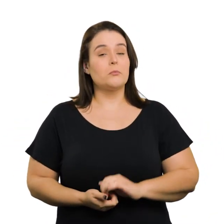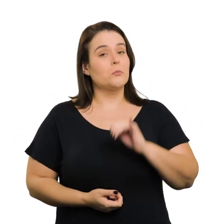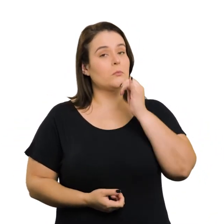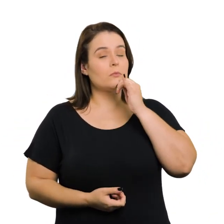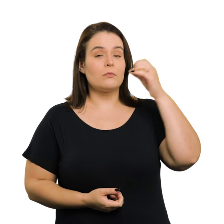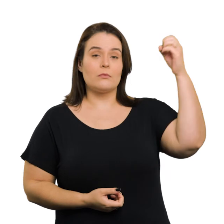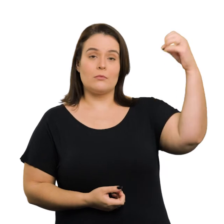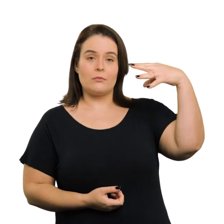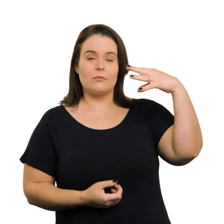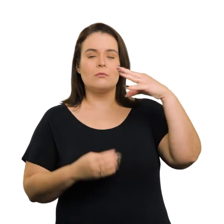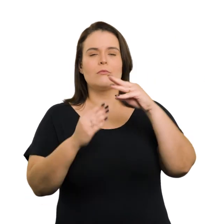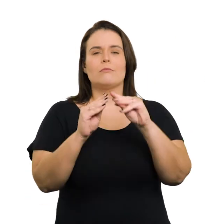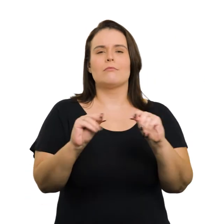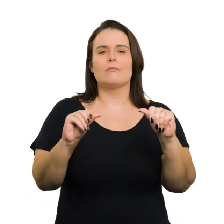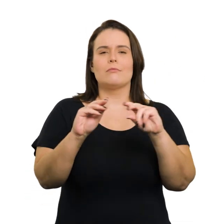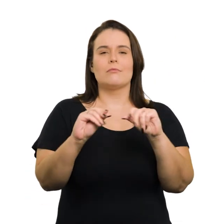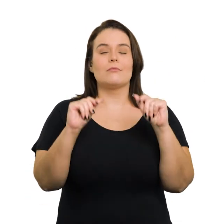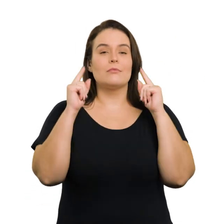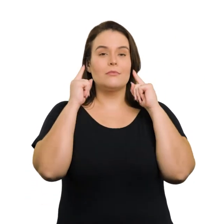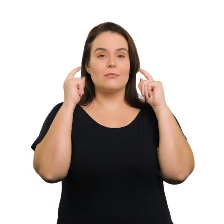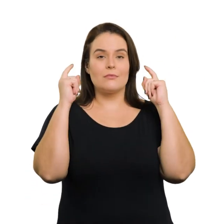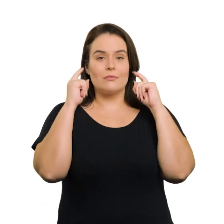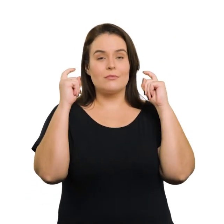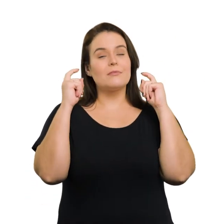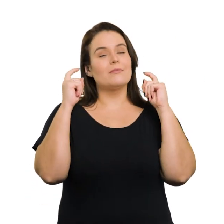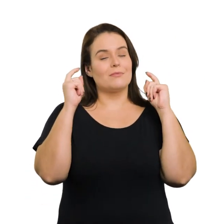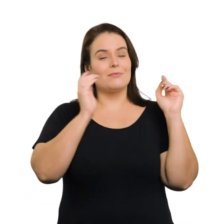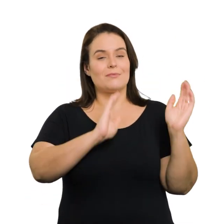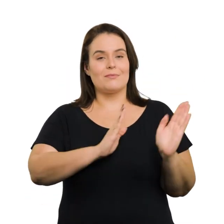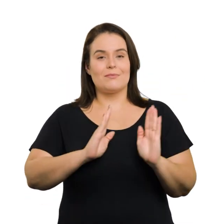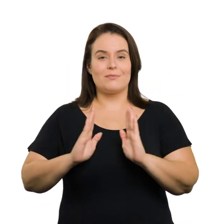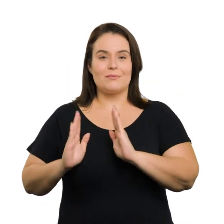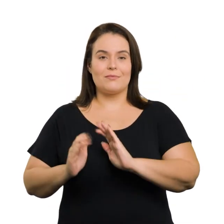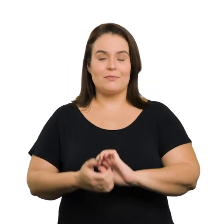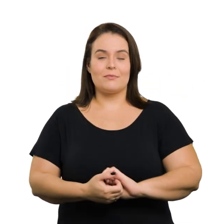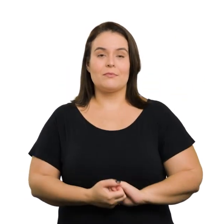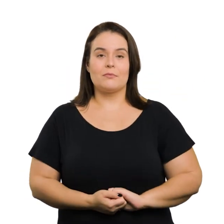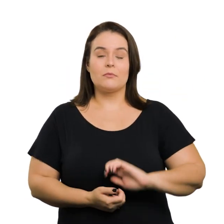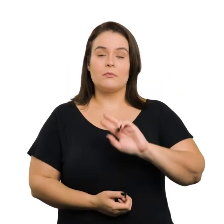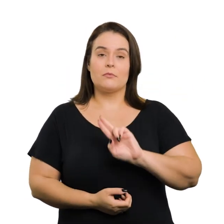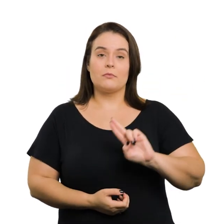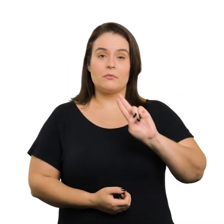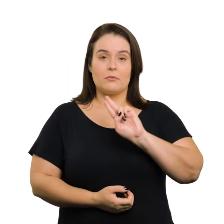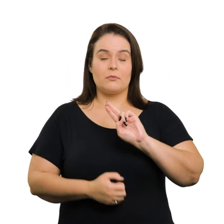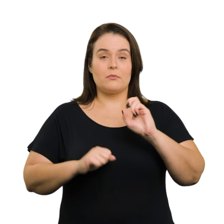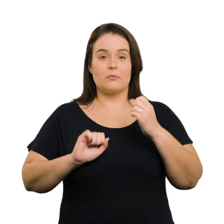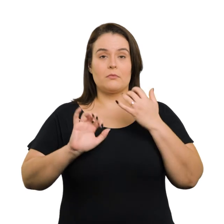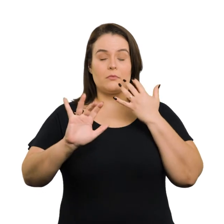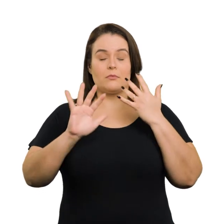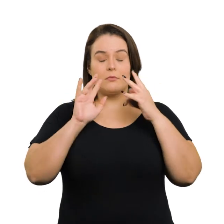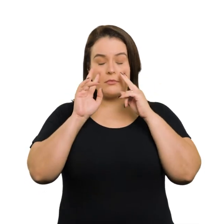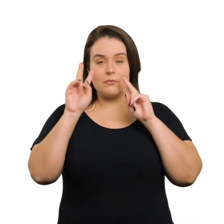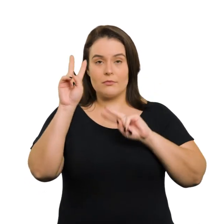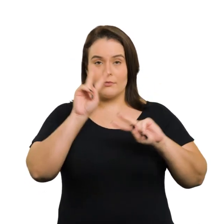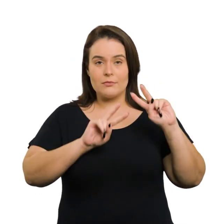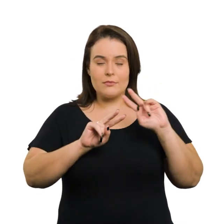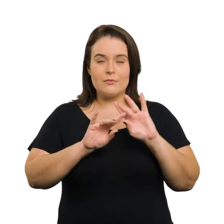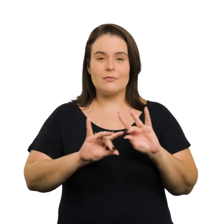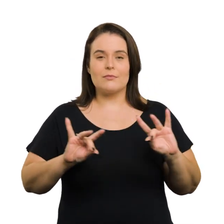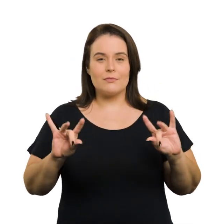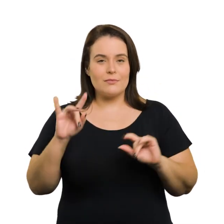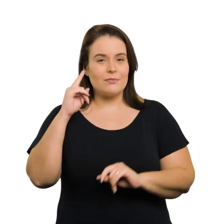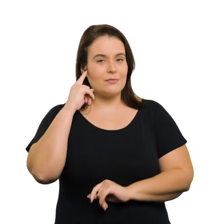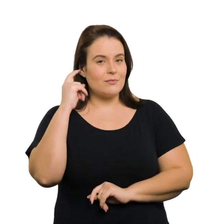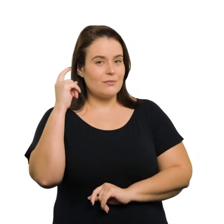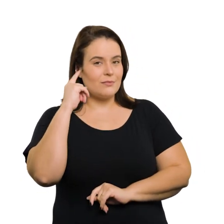suas características, como luminância, texturas e sons, respectivamente. A aplicação dos